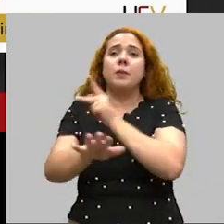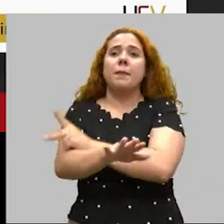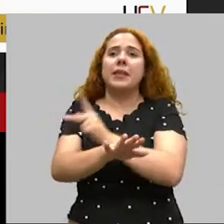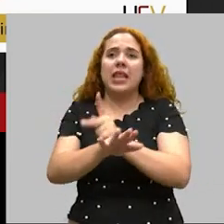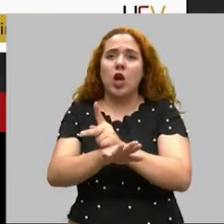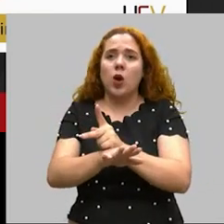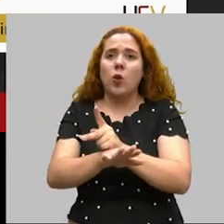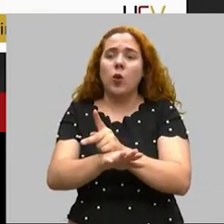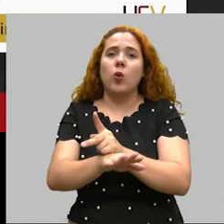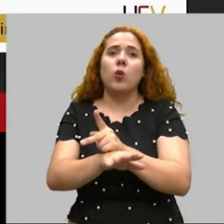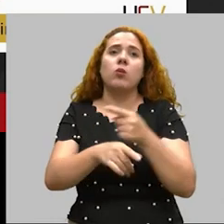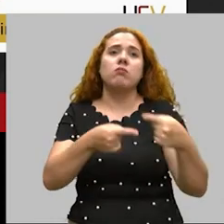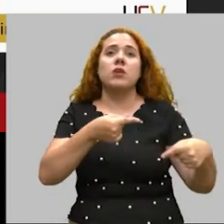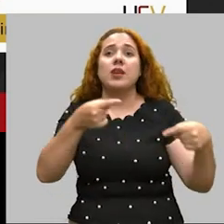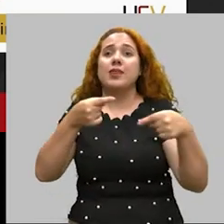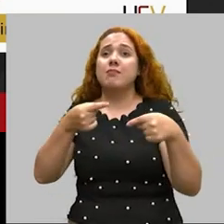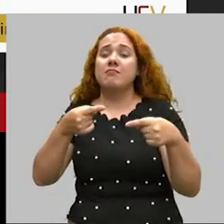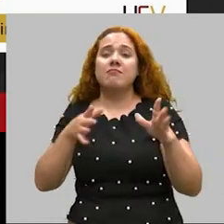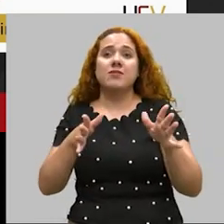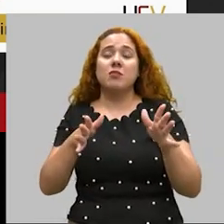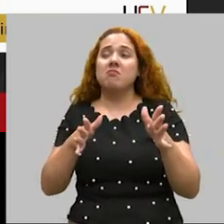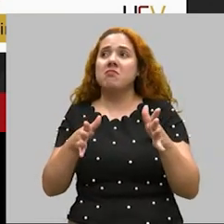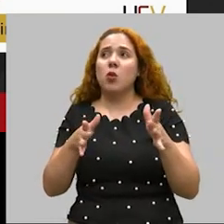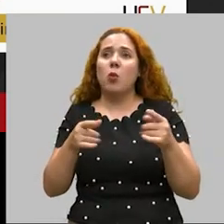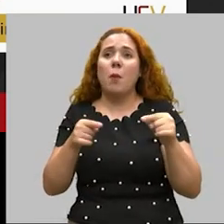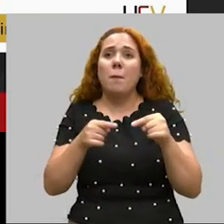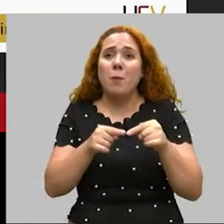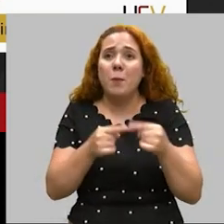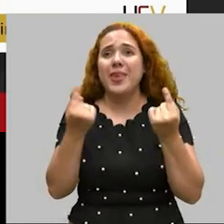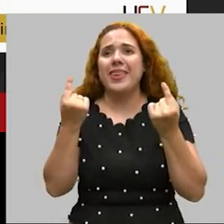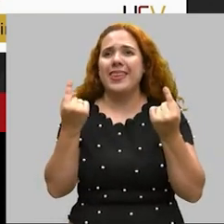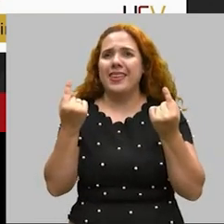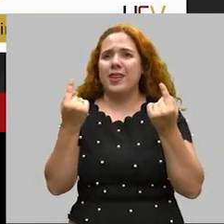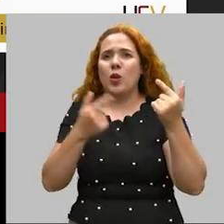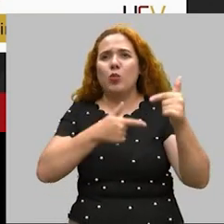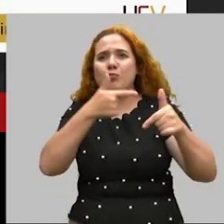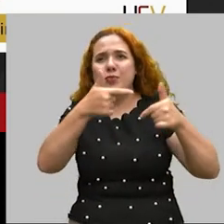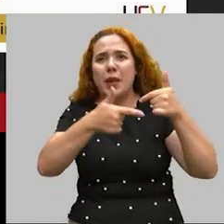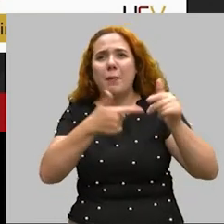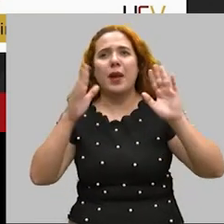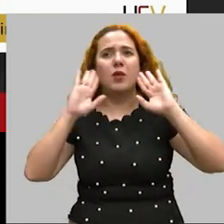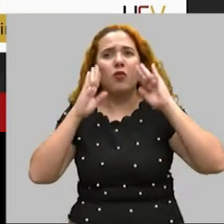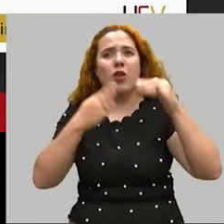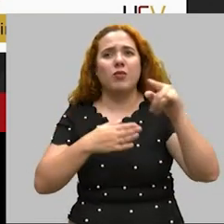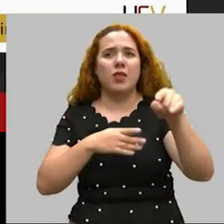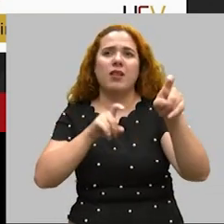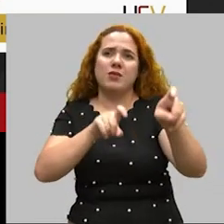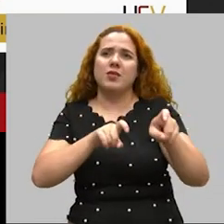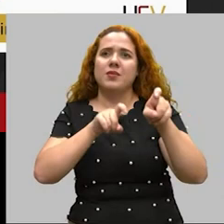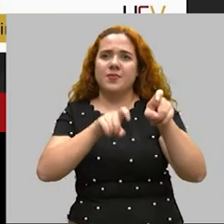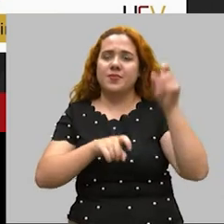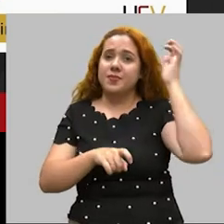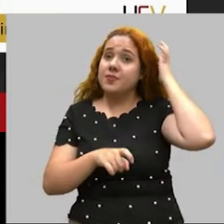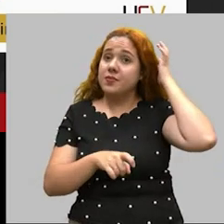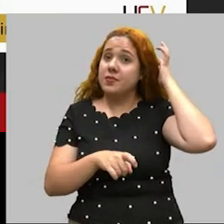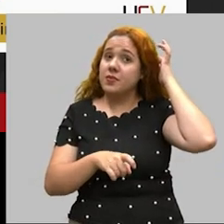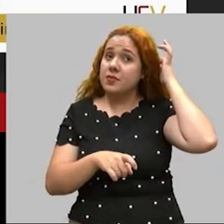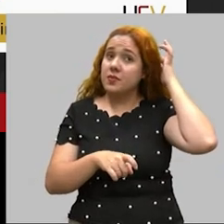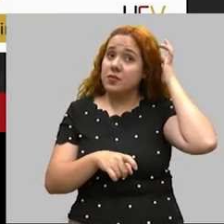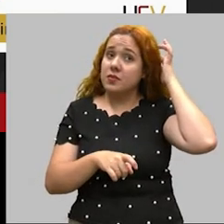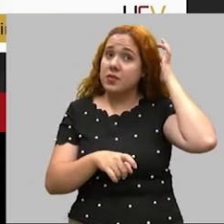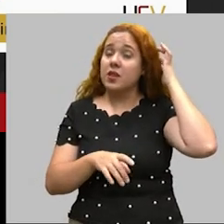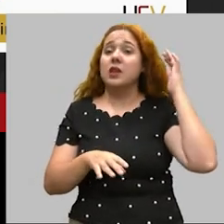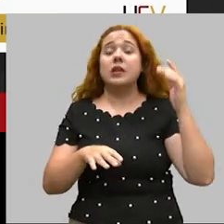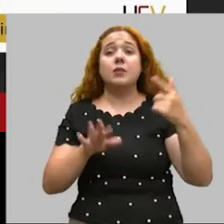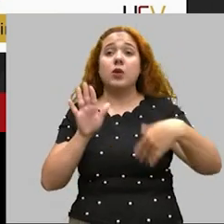não dialogo com agroecologia não dialoga com o mundo do trabalho que é uma premissa como princípio que tá no no terceiro